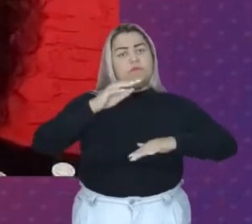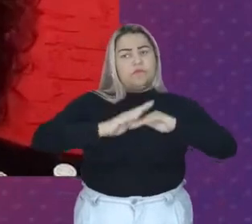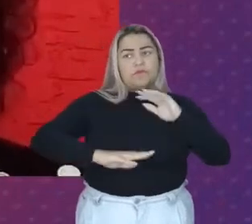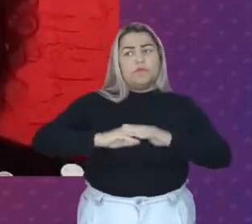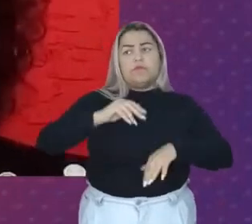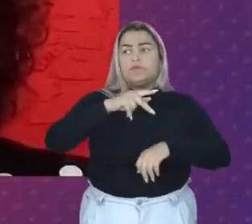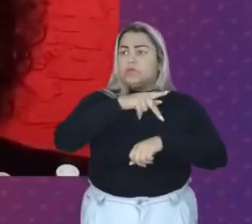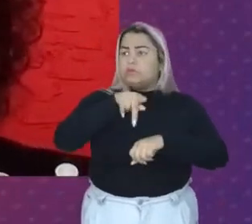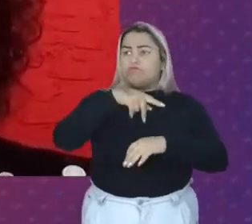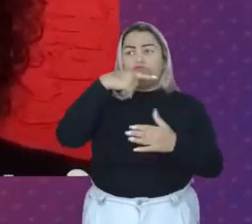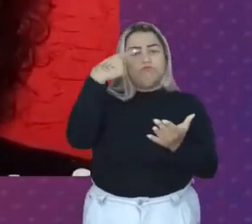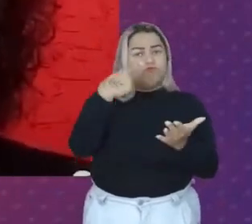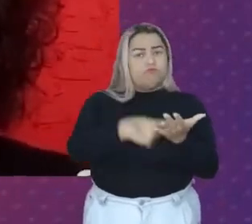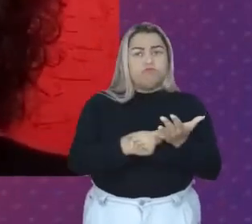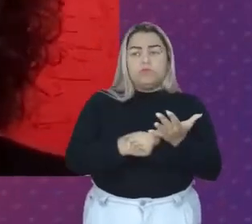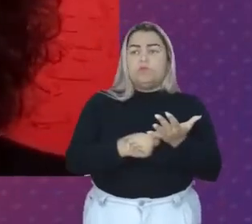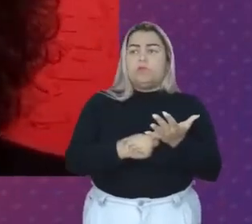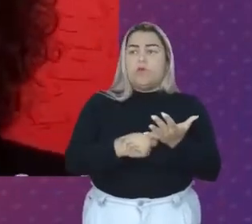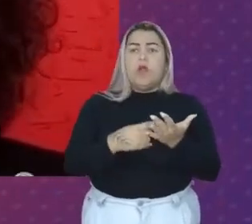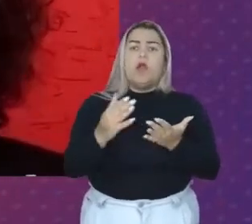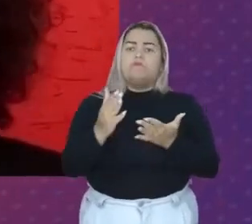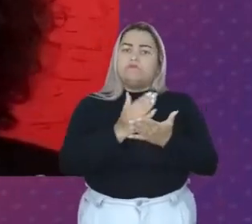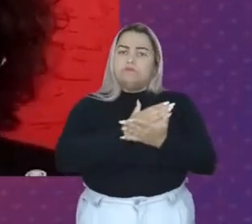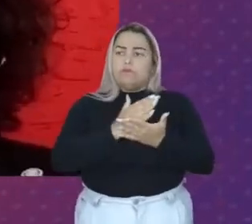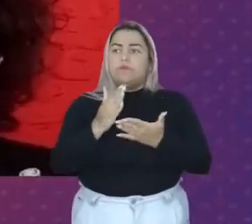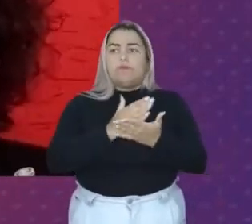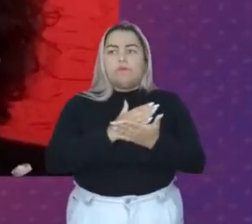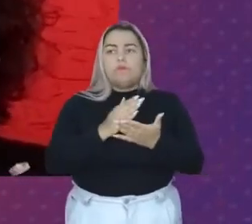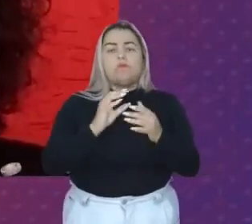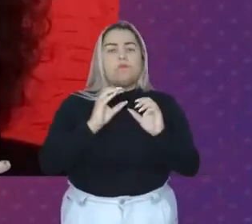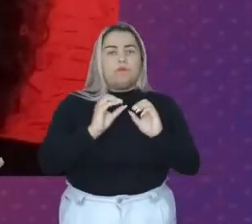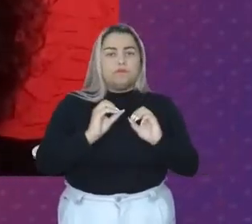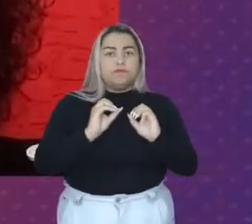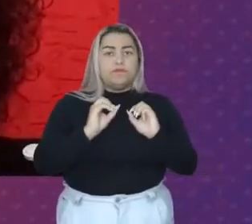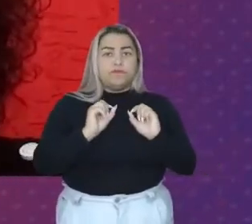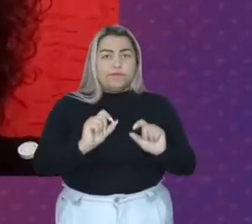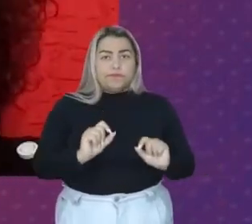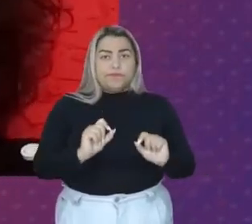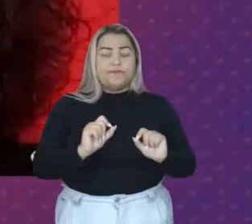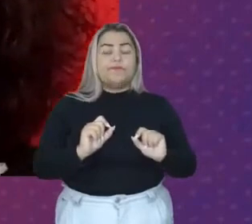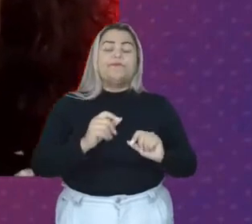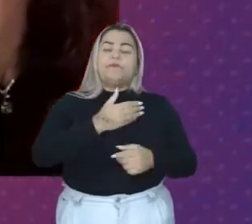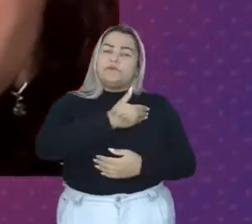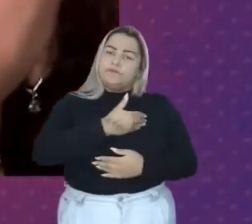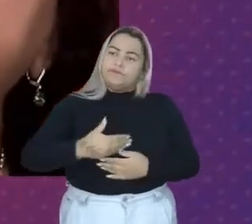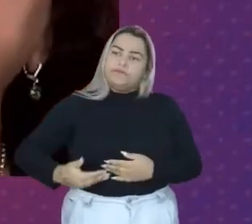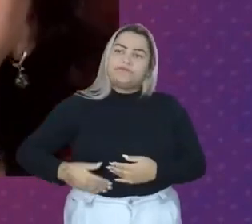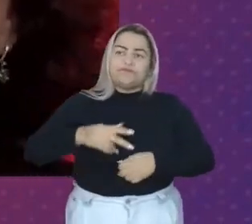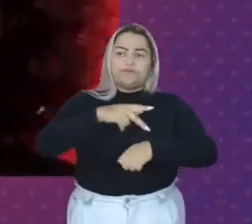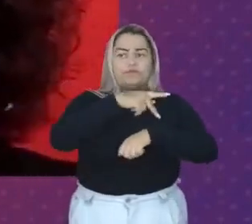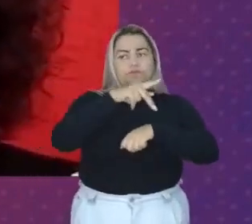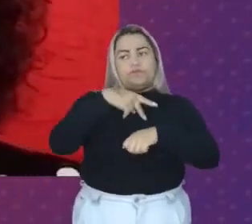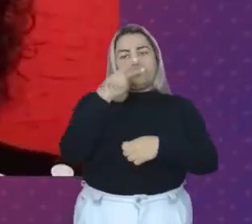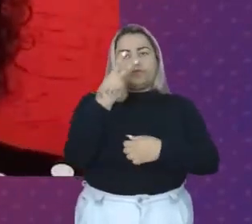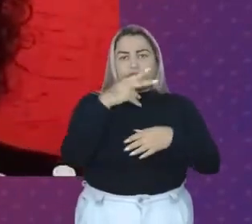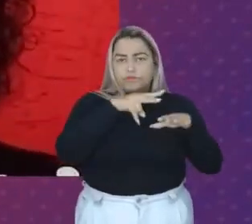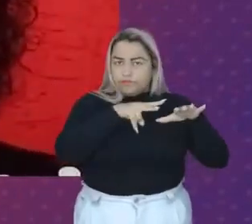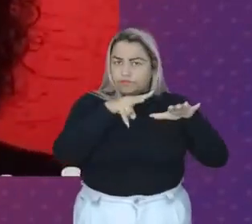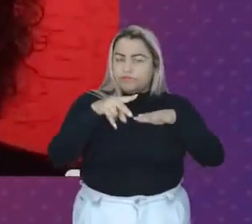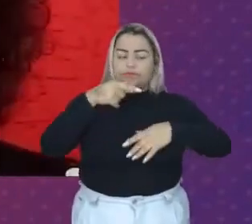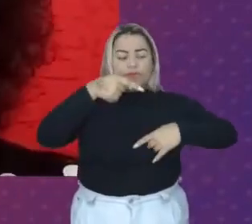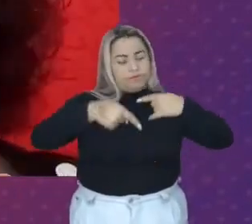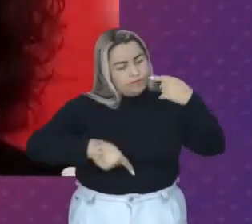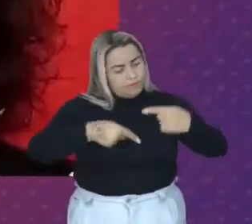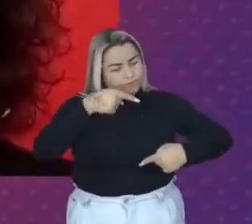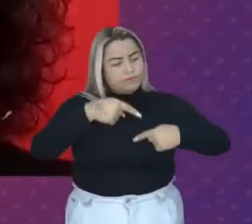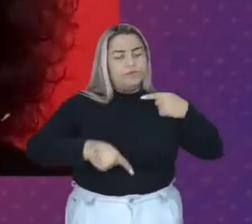país que não está cumprindo algum tipo de convenção. E aí aquele governo daquele país, a gente passa lá 2 semanas debatendo